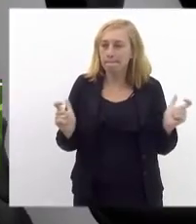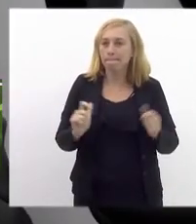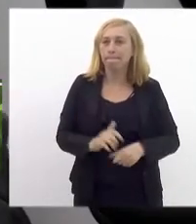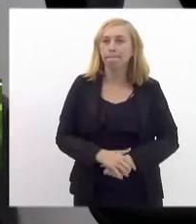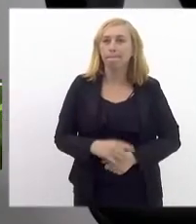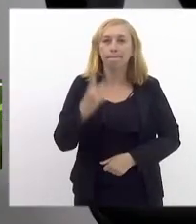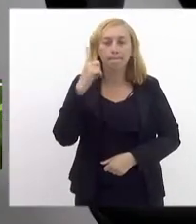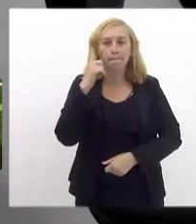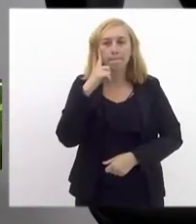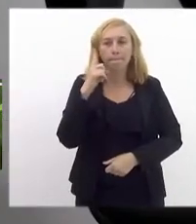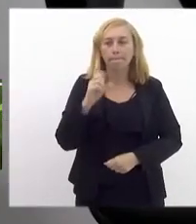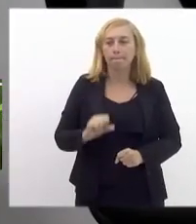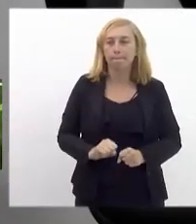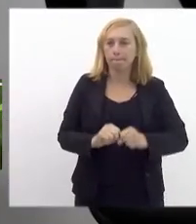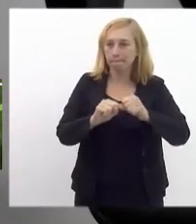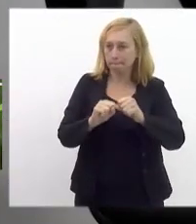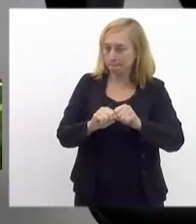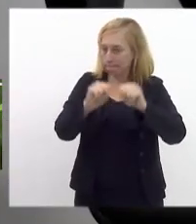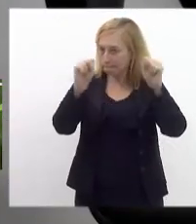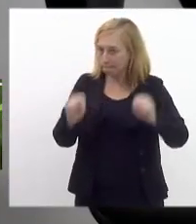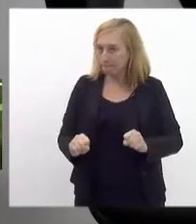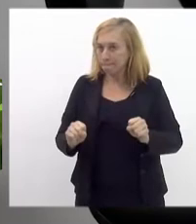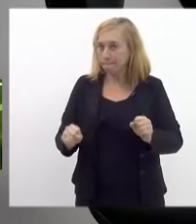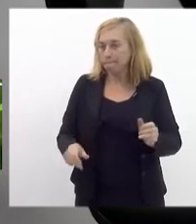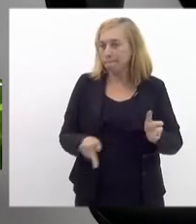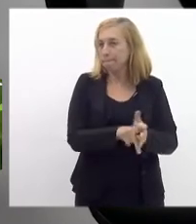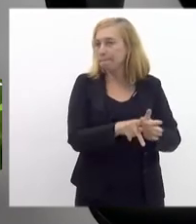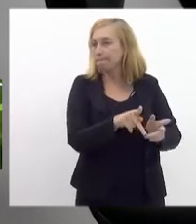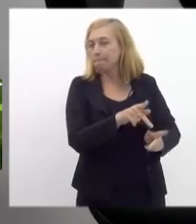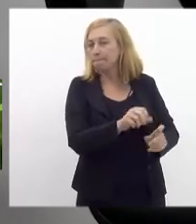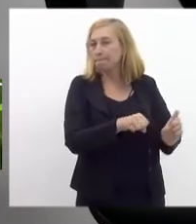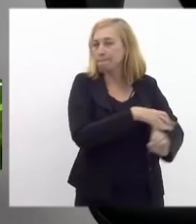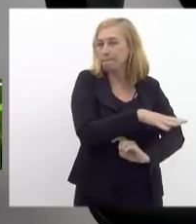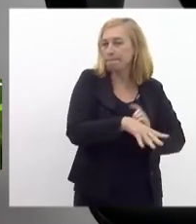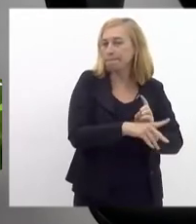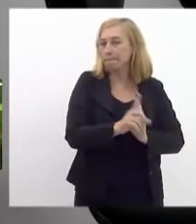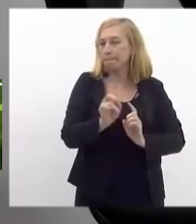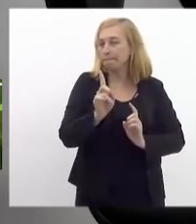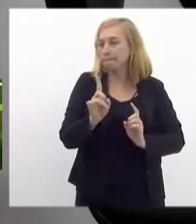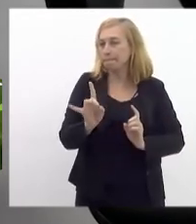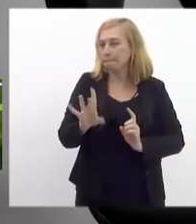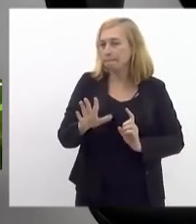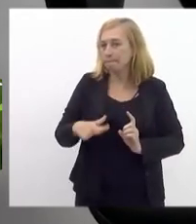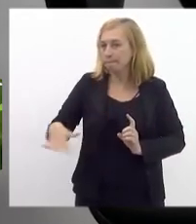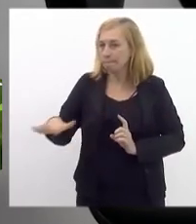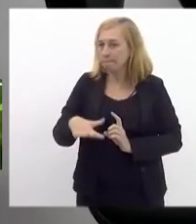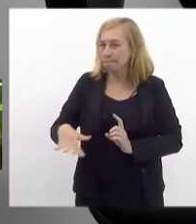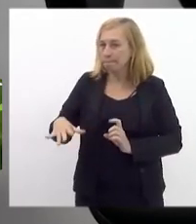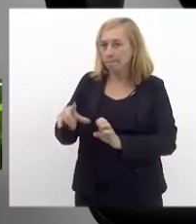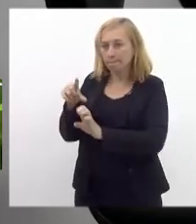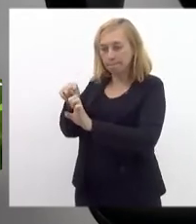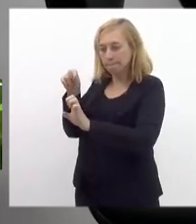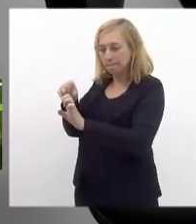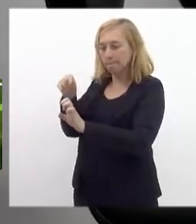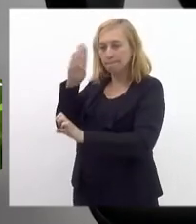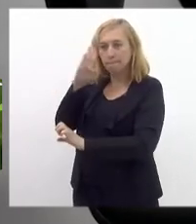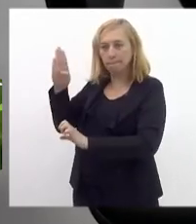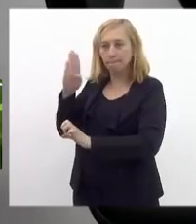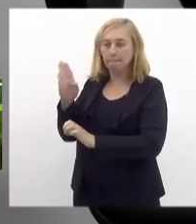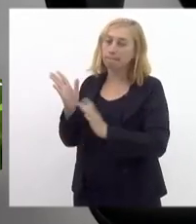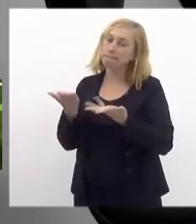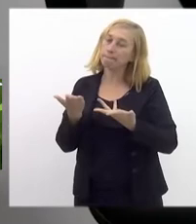pensando um sistema para a sociedade e não apenas para um setor empresarial específico, que é fundamental, ainda mais no Rio de